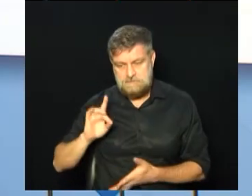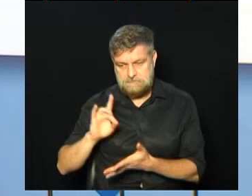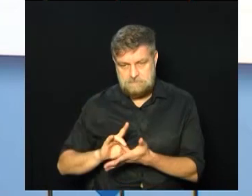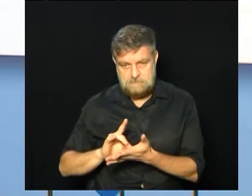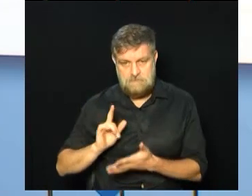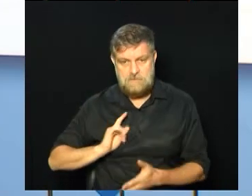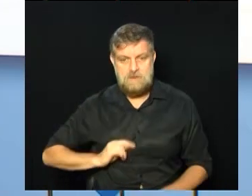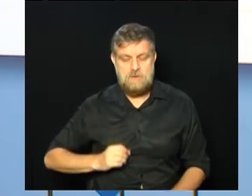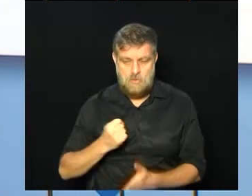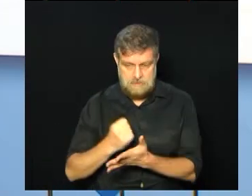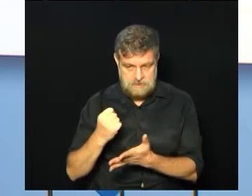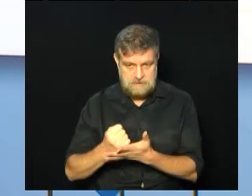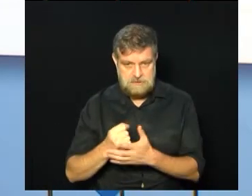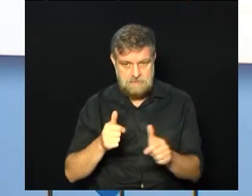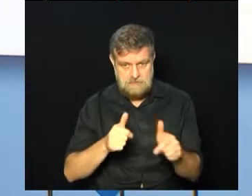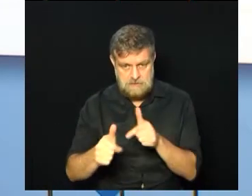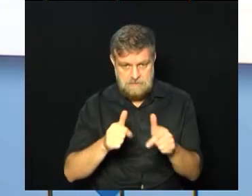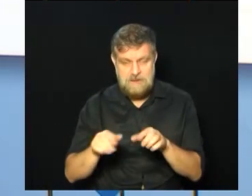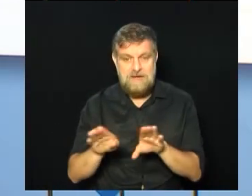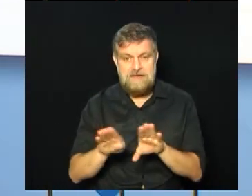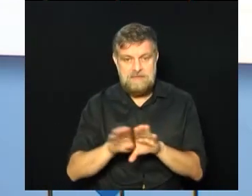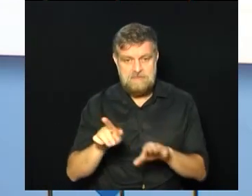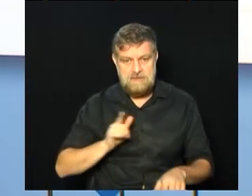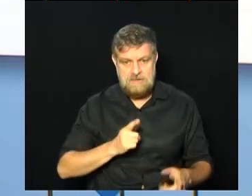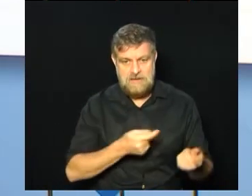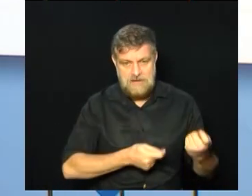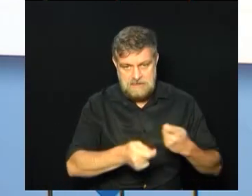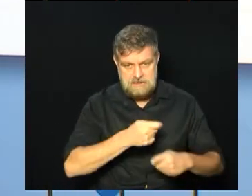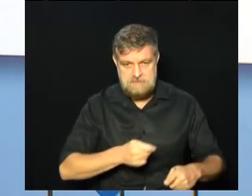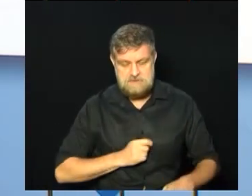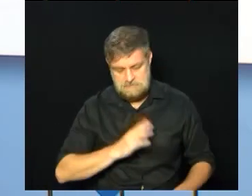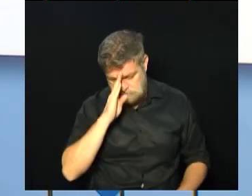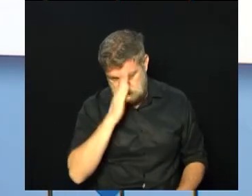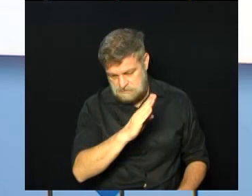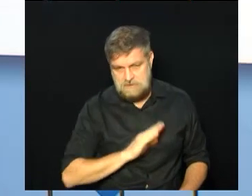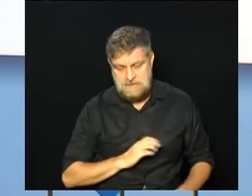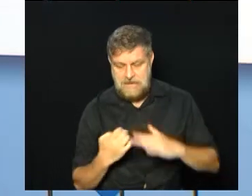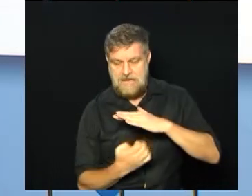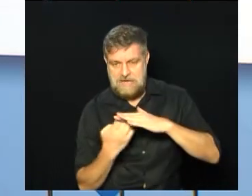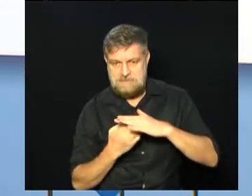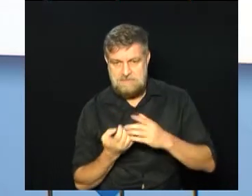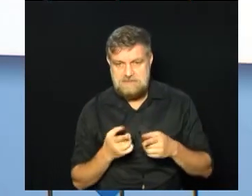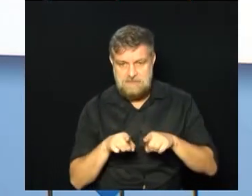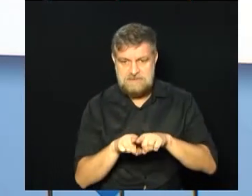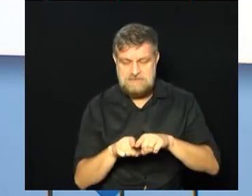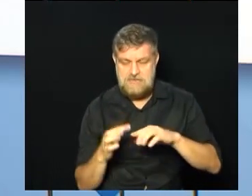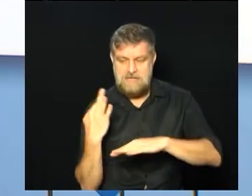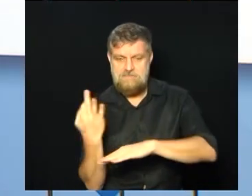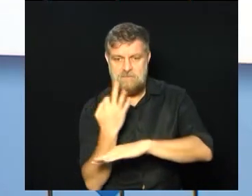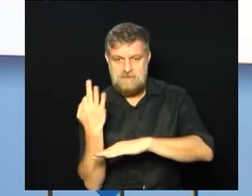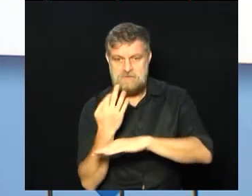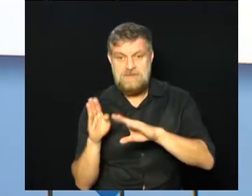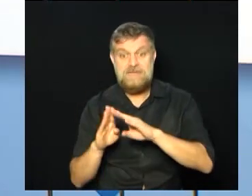cargos efetivos, também em provimento da administração direta, autarquia, fundações e